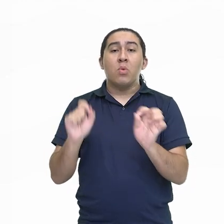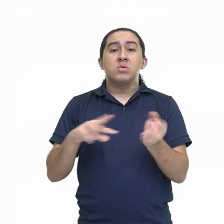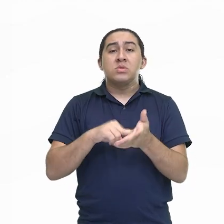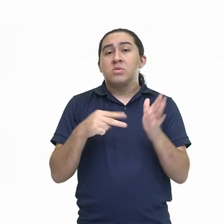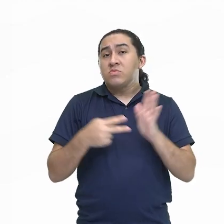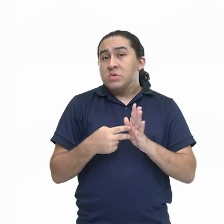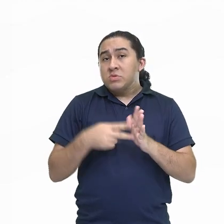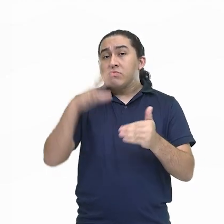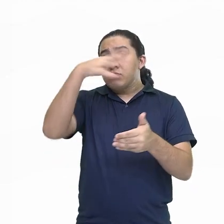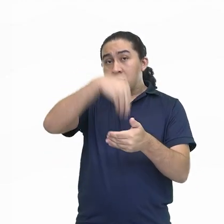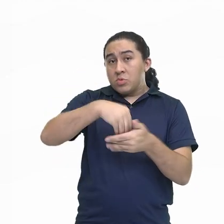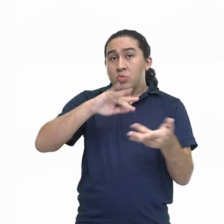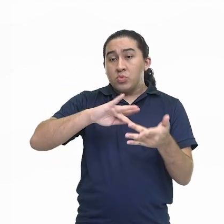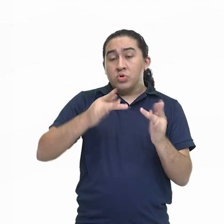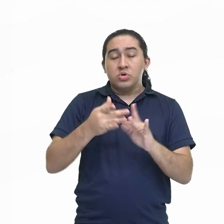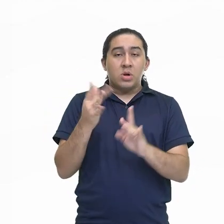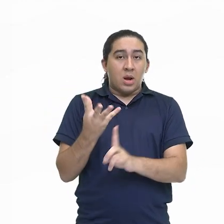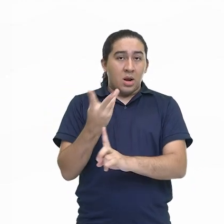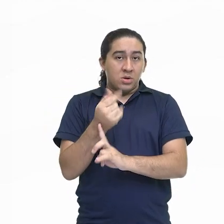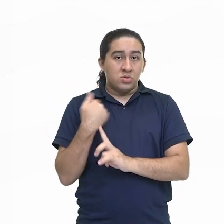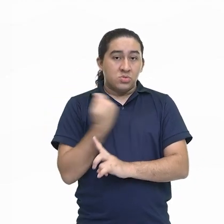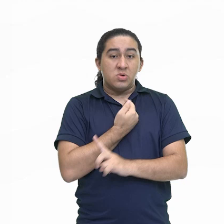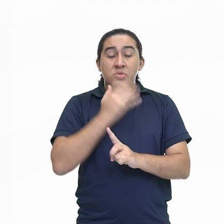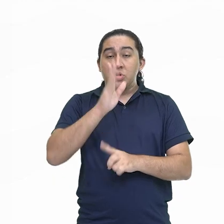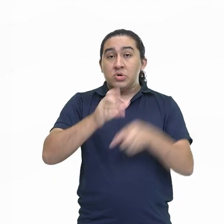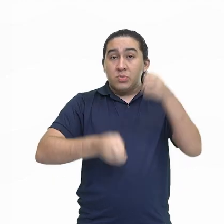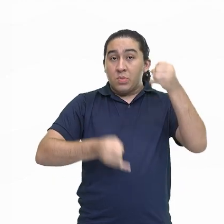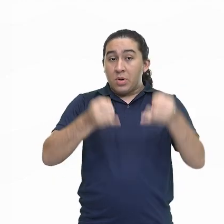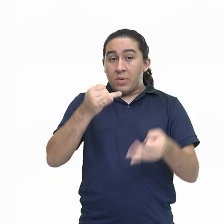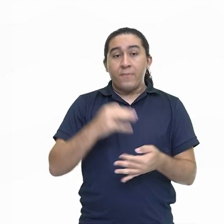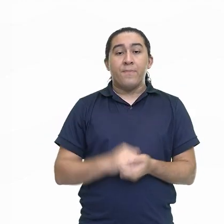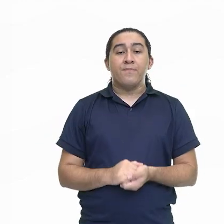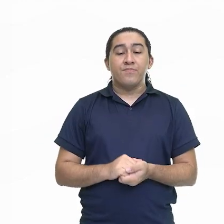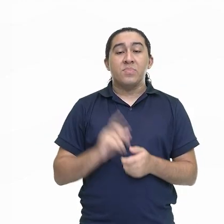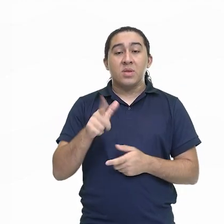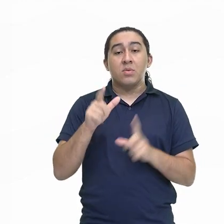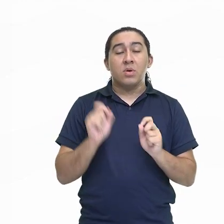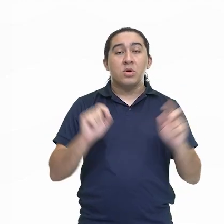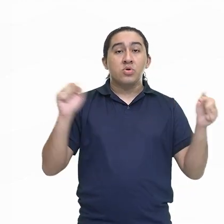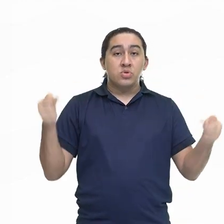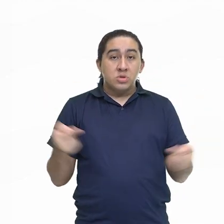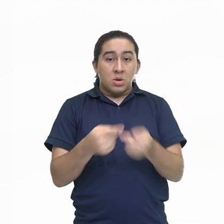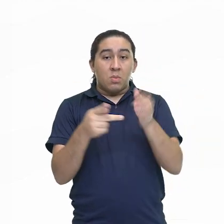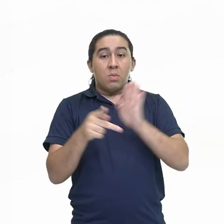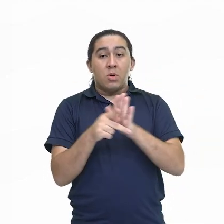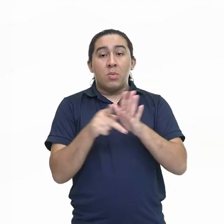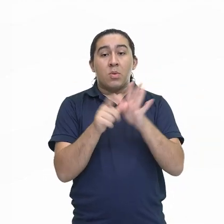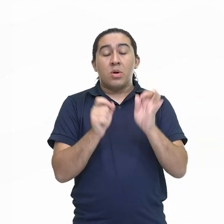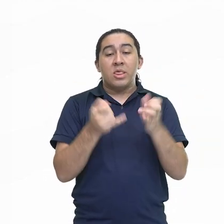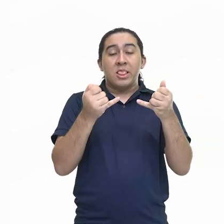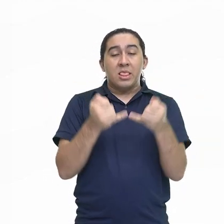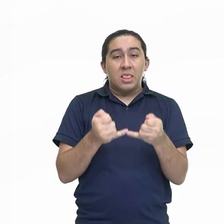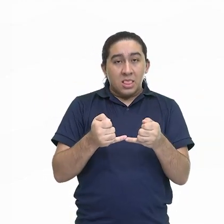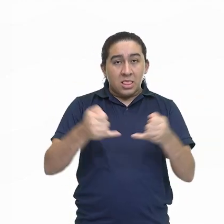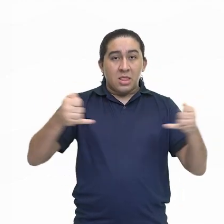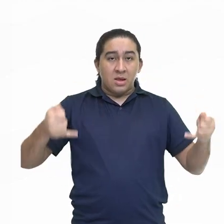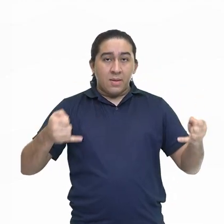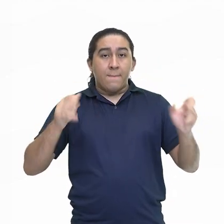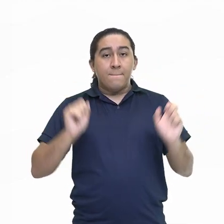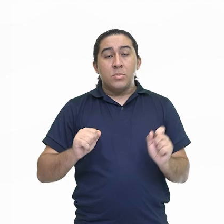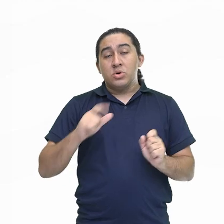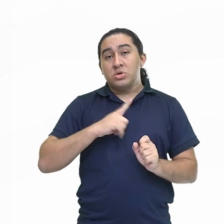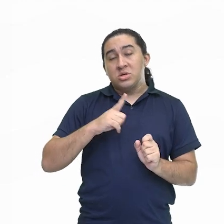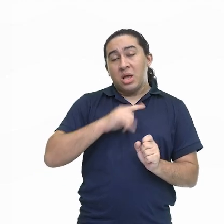forma dentro da arte que nós falamos? As formas nascem da junção de linha, podem ser geométricas,